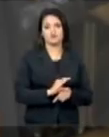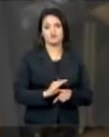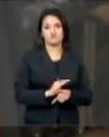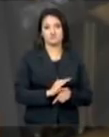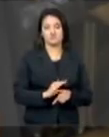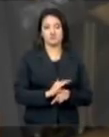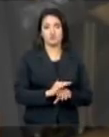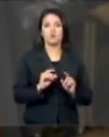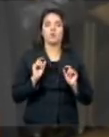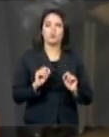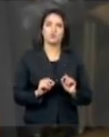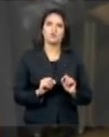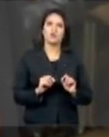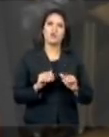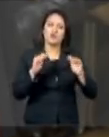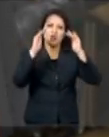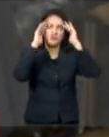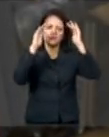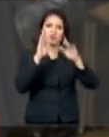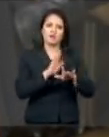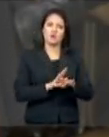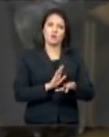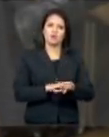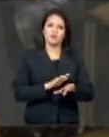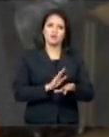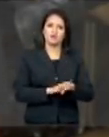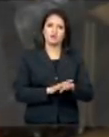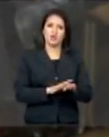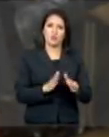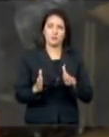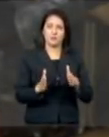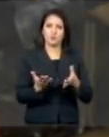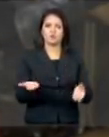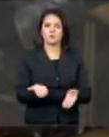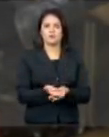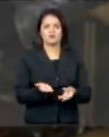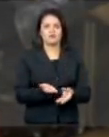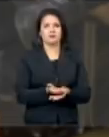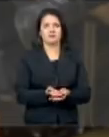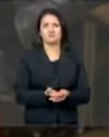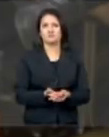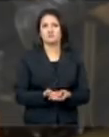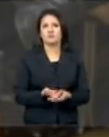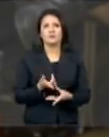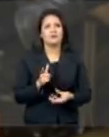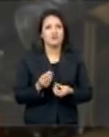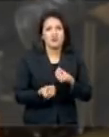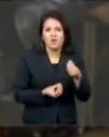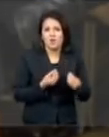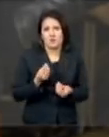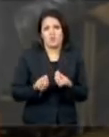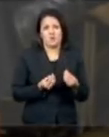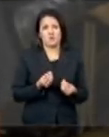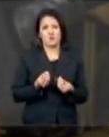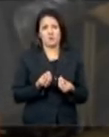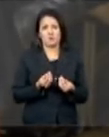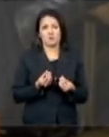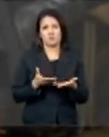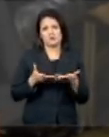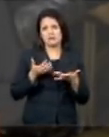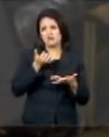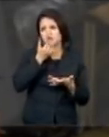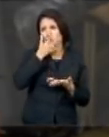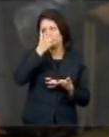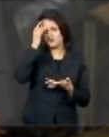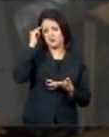do processo não é possível não é possível com todas as vênias dos que pensam em contrário que